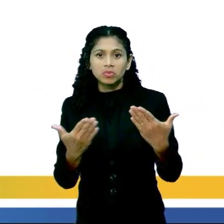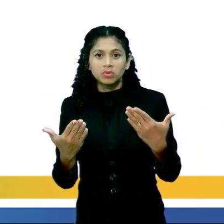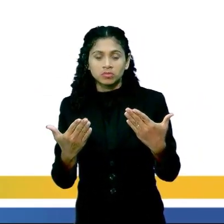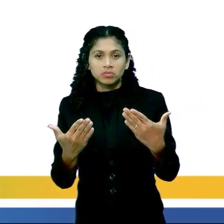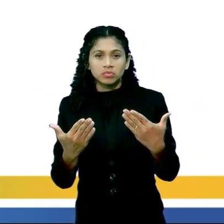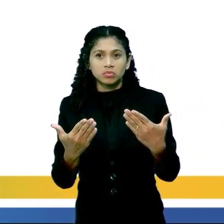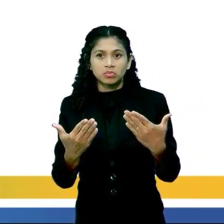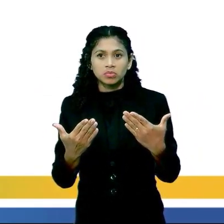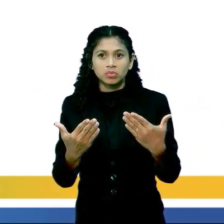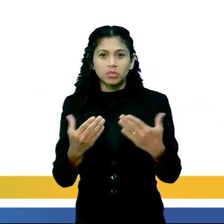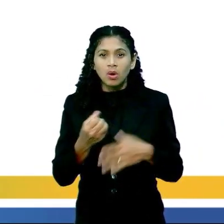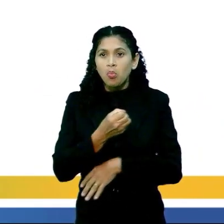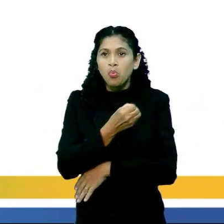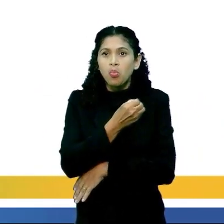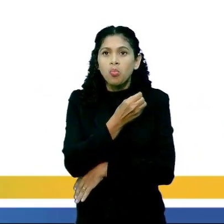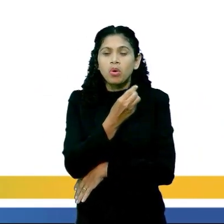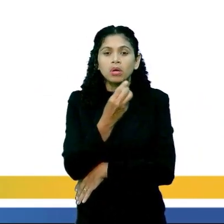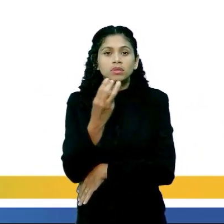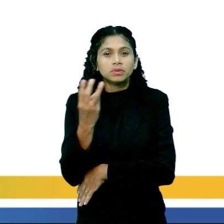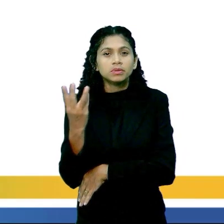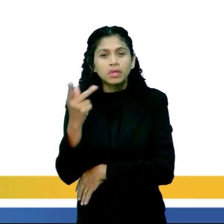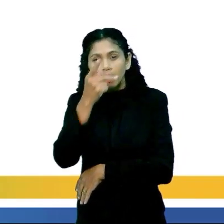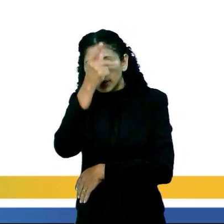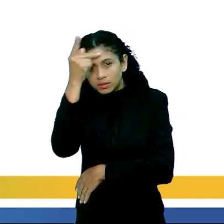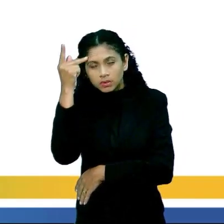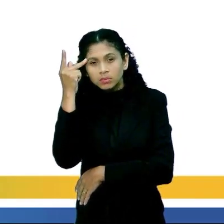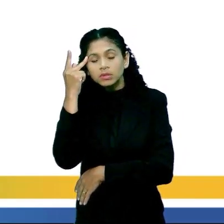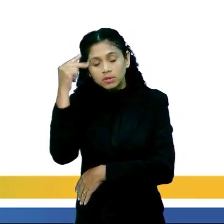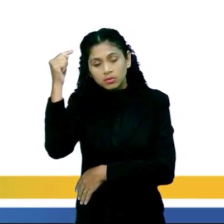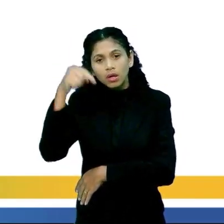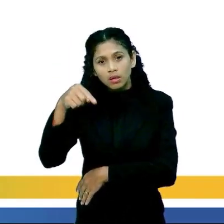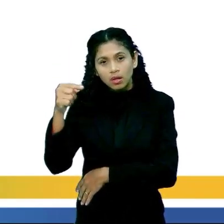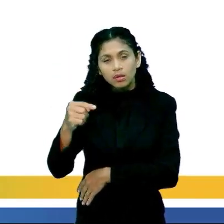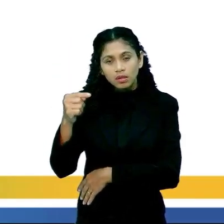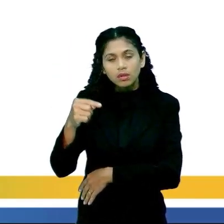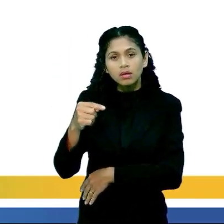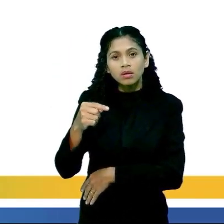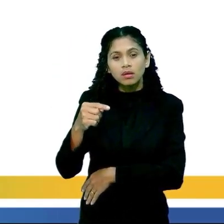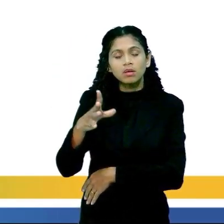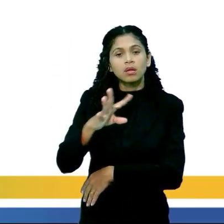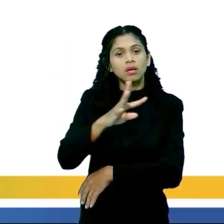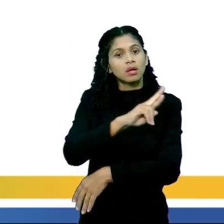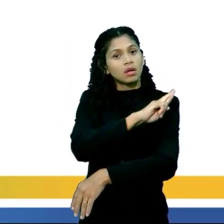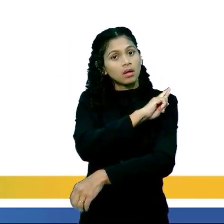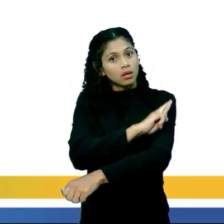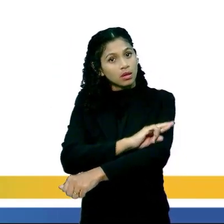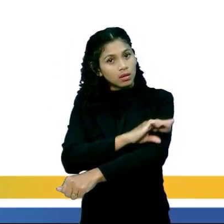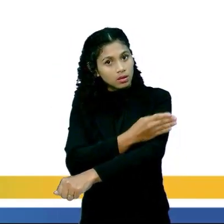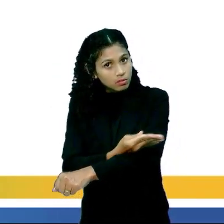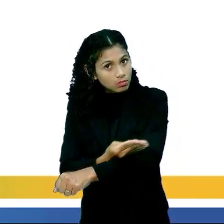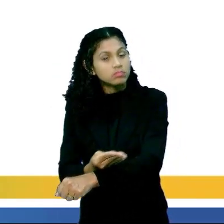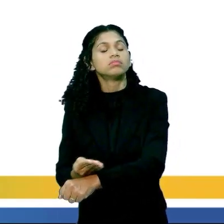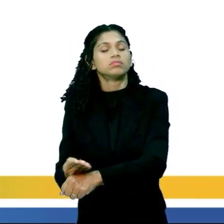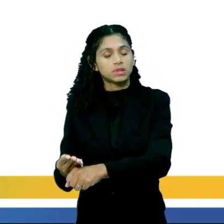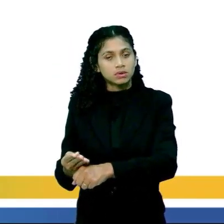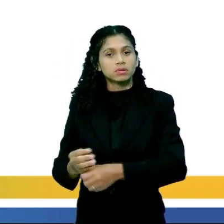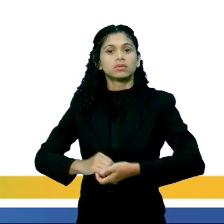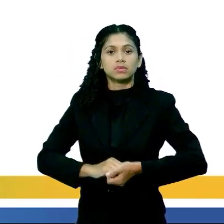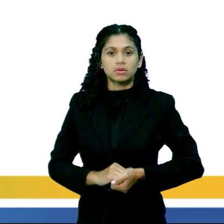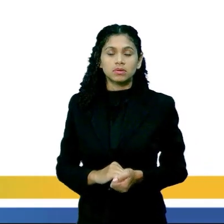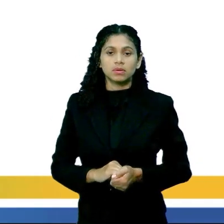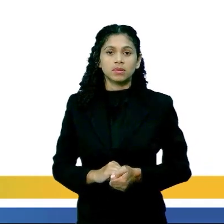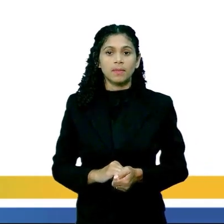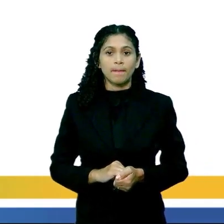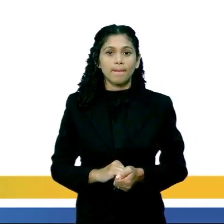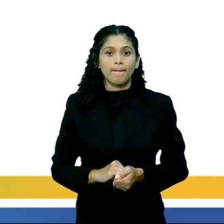436 mil habitantes, de acordo com o último censo aí, né? Meio parecido com o Rio Branco, que acho que tem em torno de 500, se eu não me